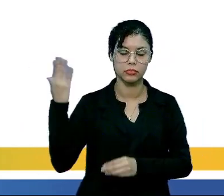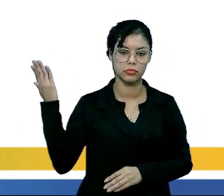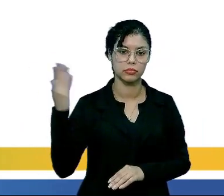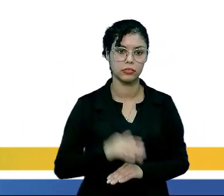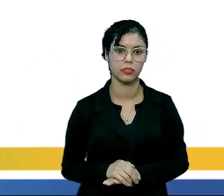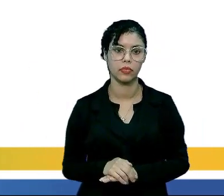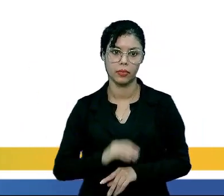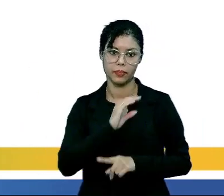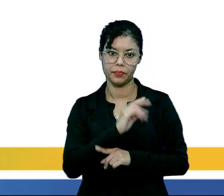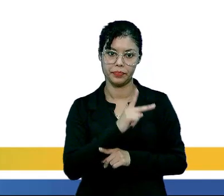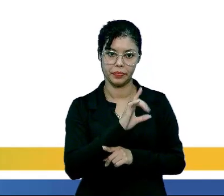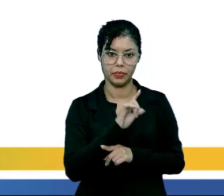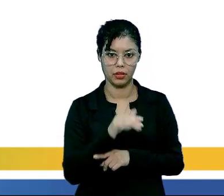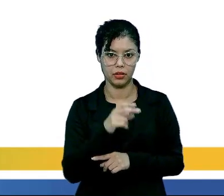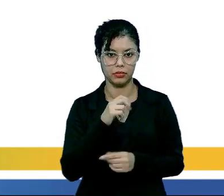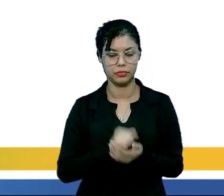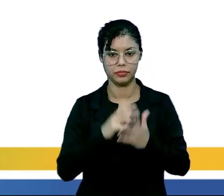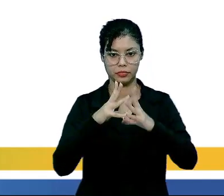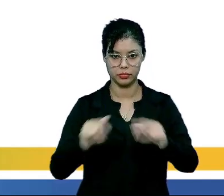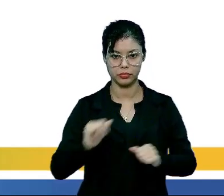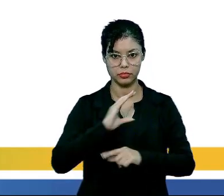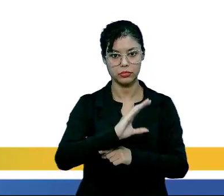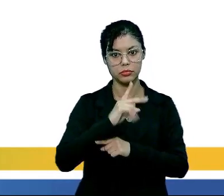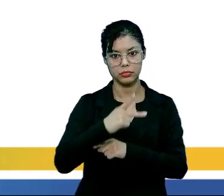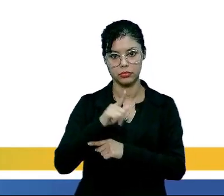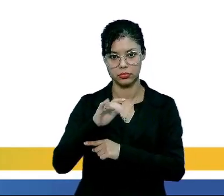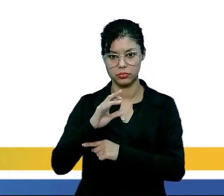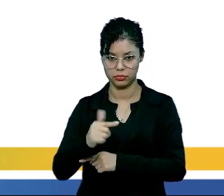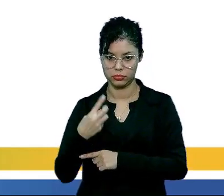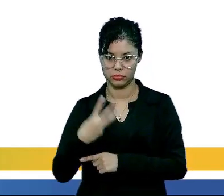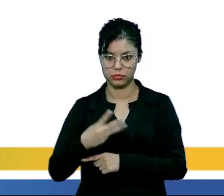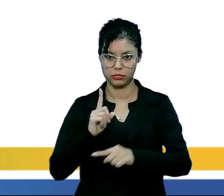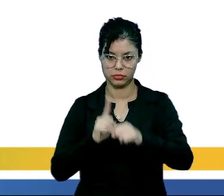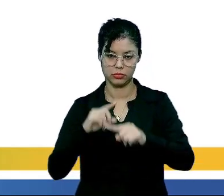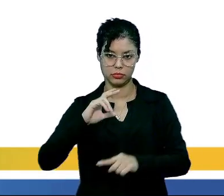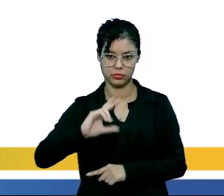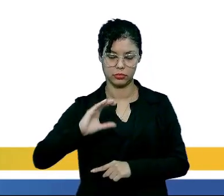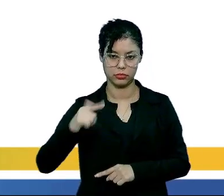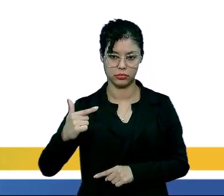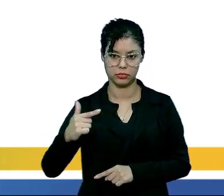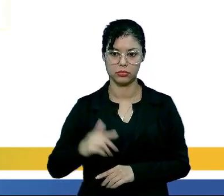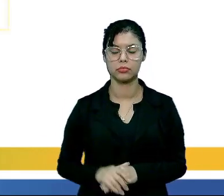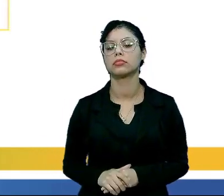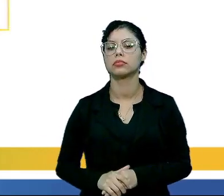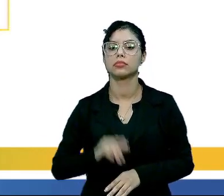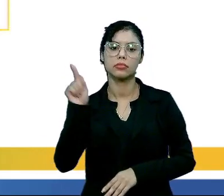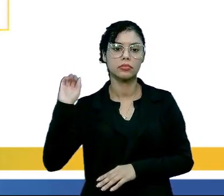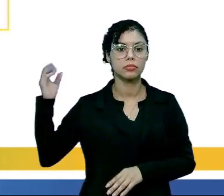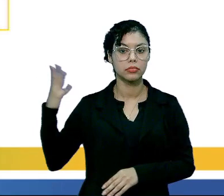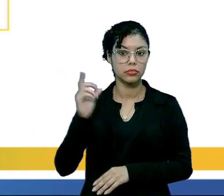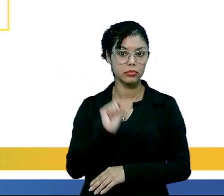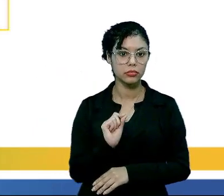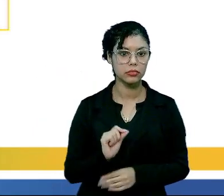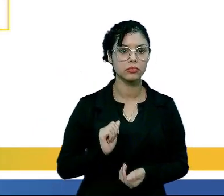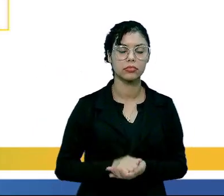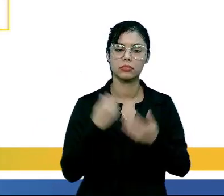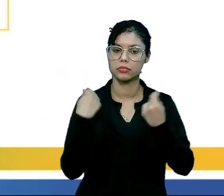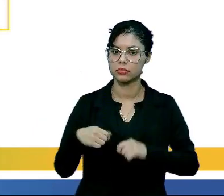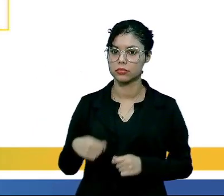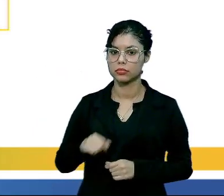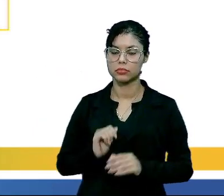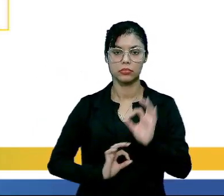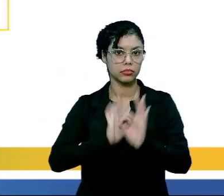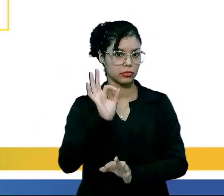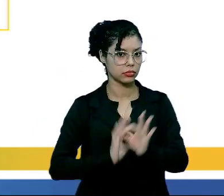ó, o PCl5 se decompõe, produz PCl3 e Cl2. Nesse caso, a gente